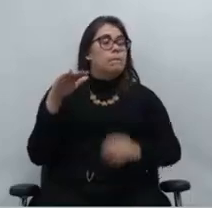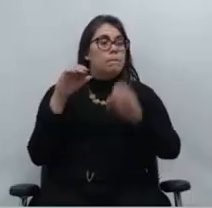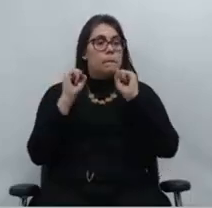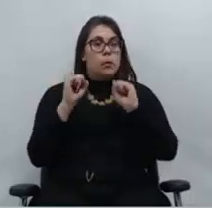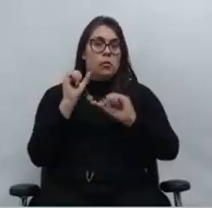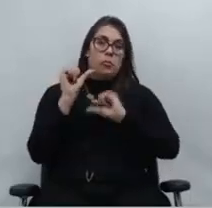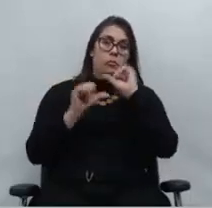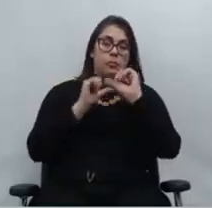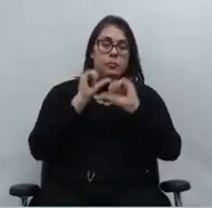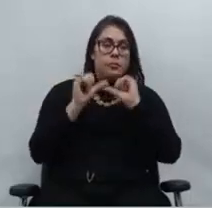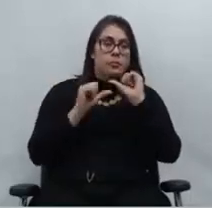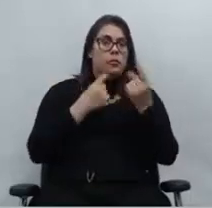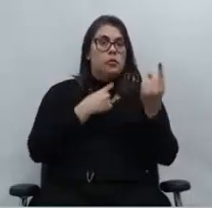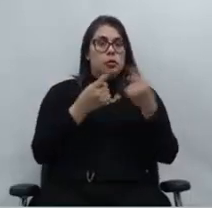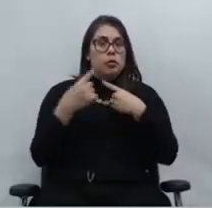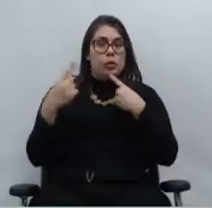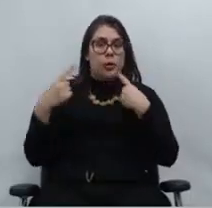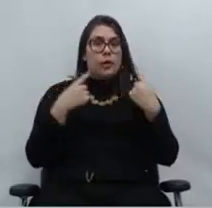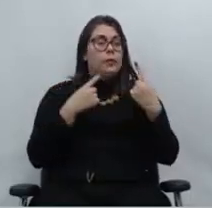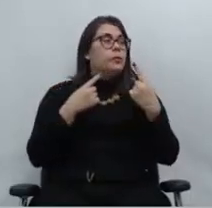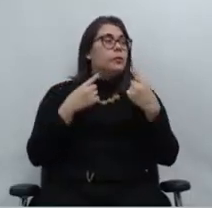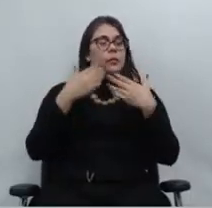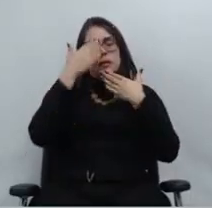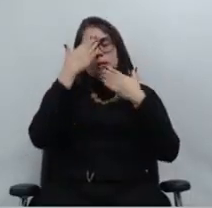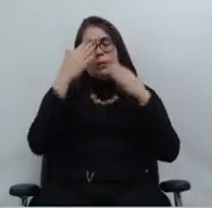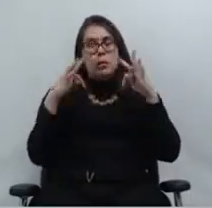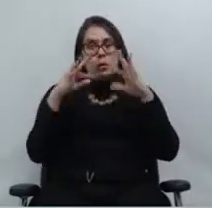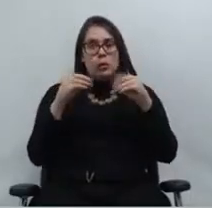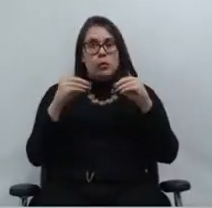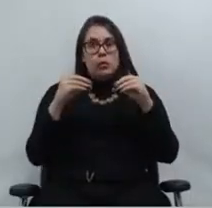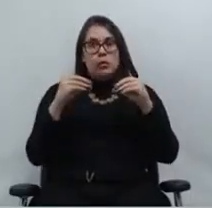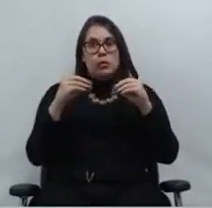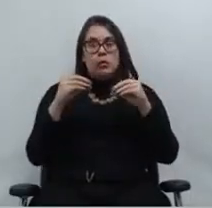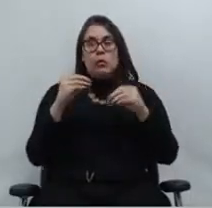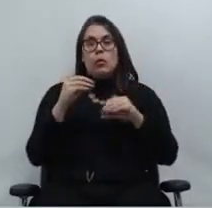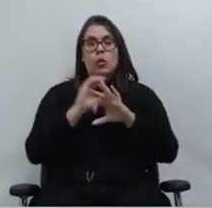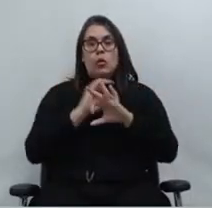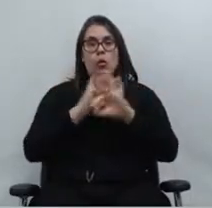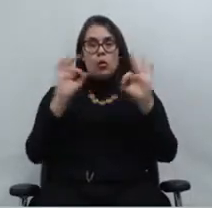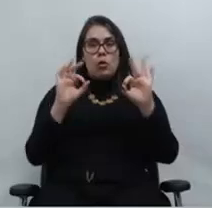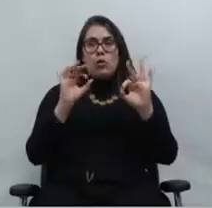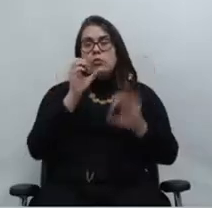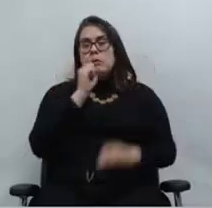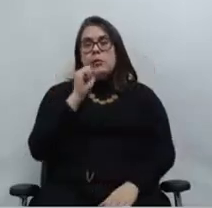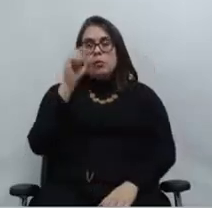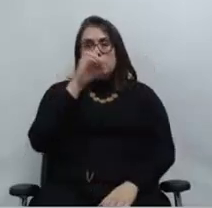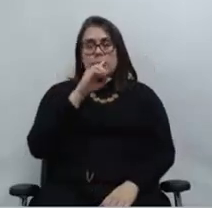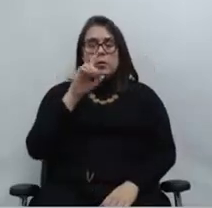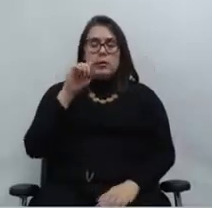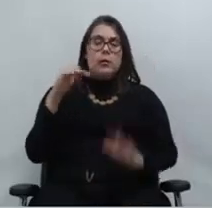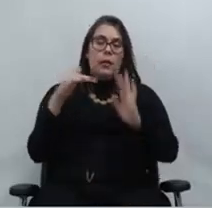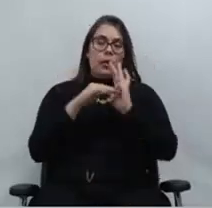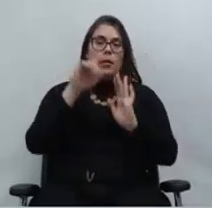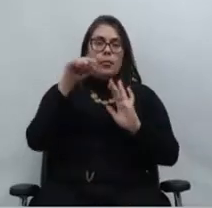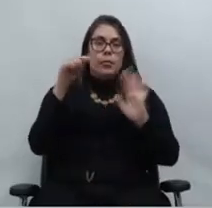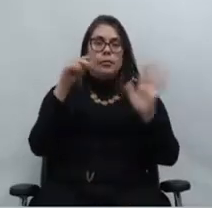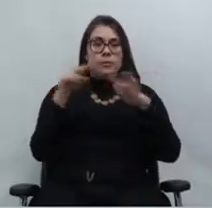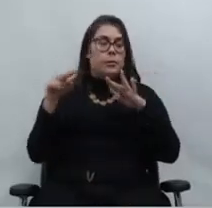de ajuste aqui em diálogo com o colegiado. Agradeço a todos e todas, desejo um excelente final de semana e até semana que vem.